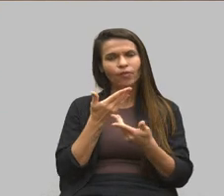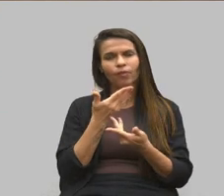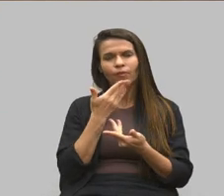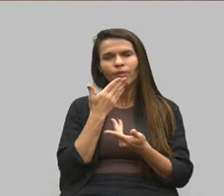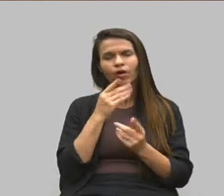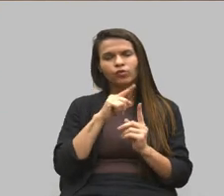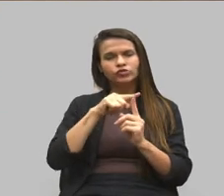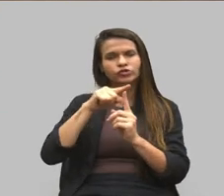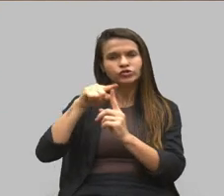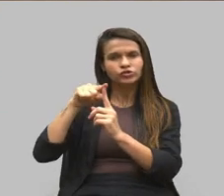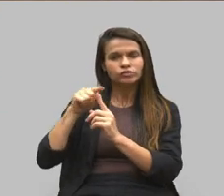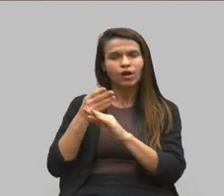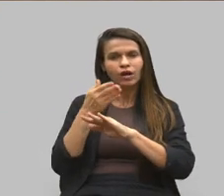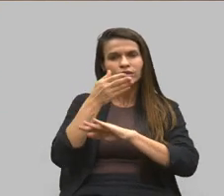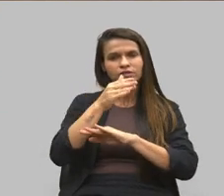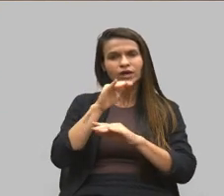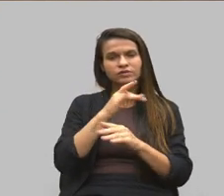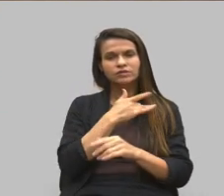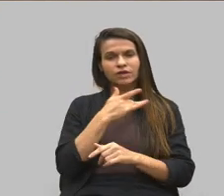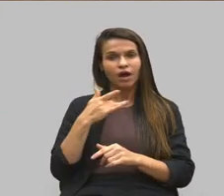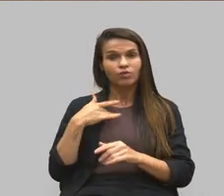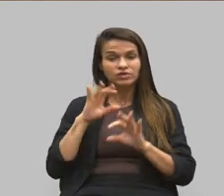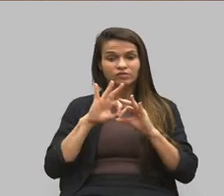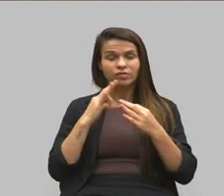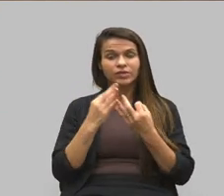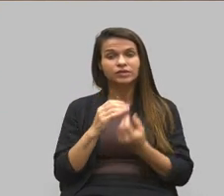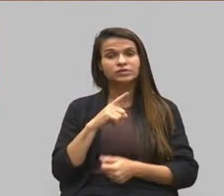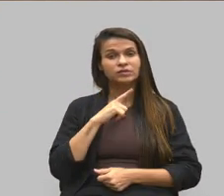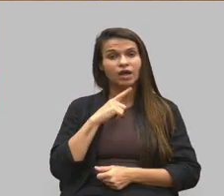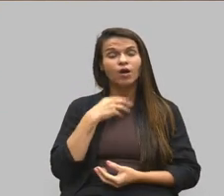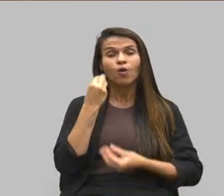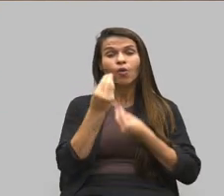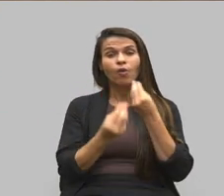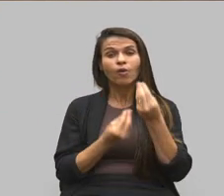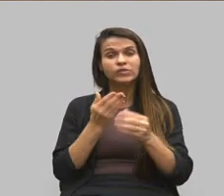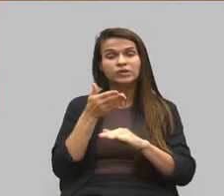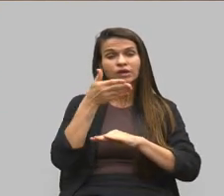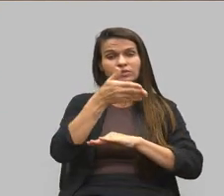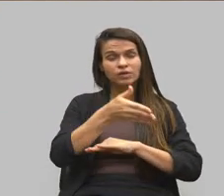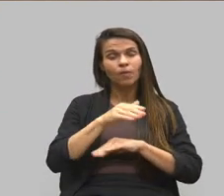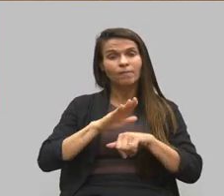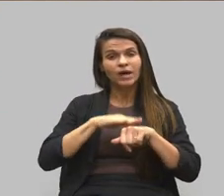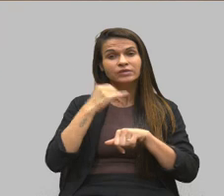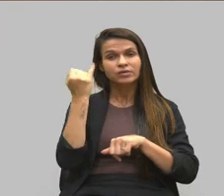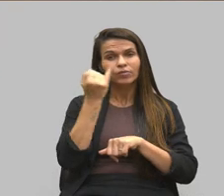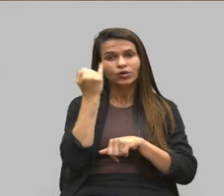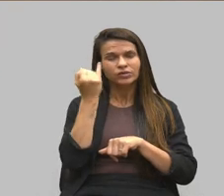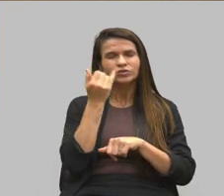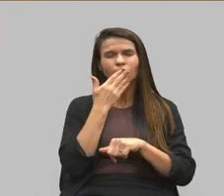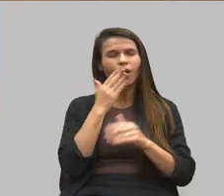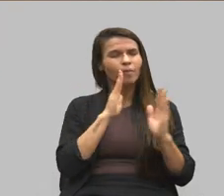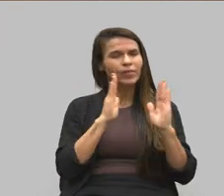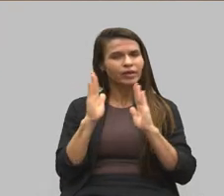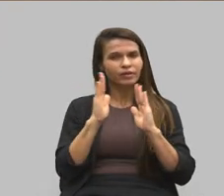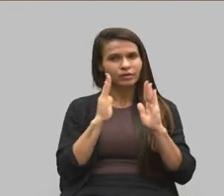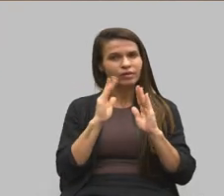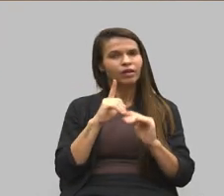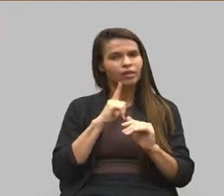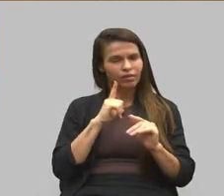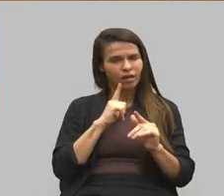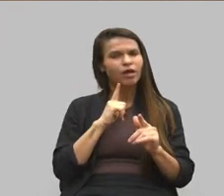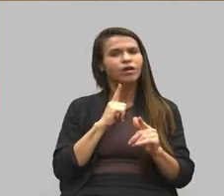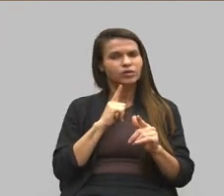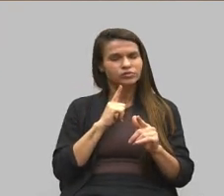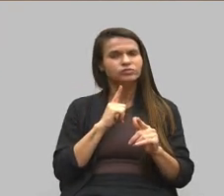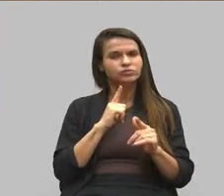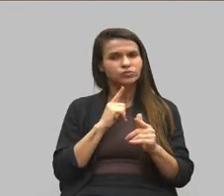aos Serviços de Saúde essas famílias estão tendo como elas acessam e mais importante quando será que temos serviços de intervenção e